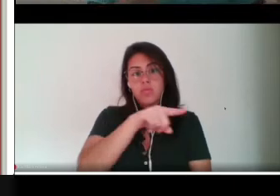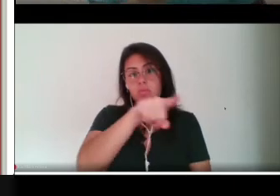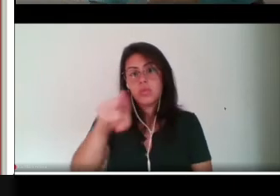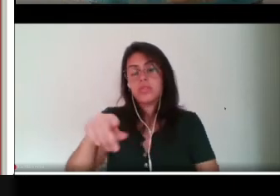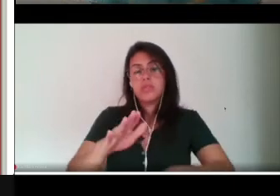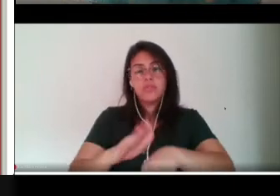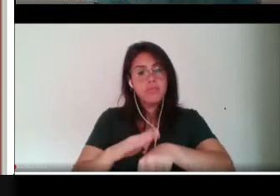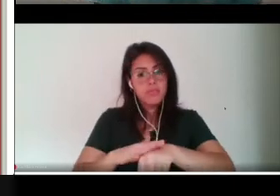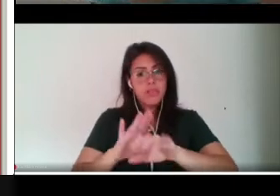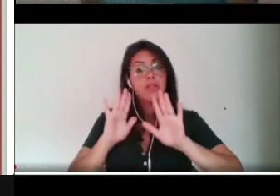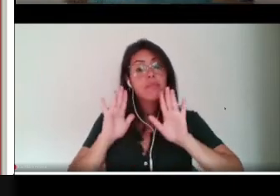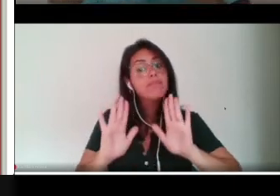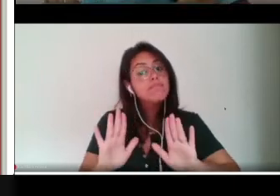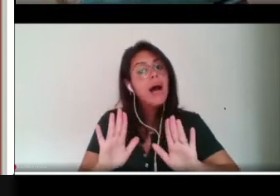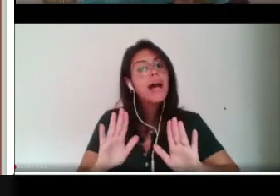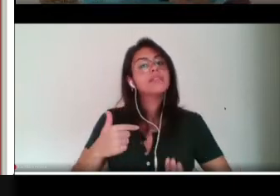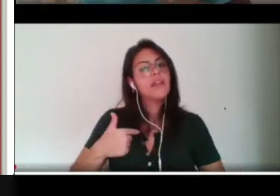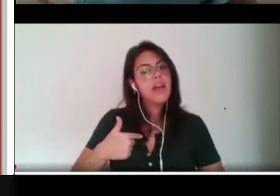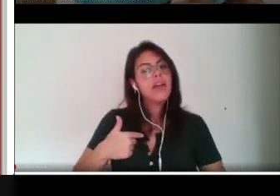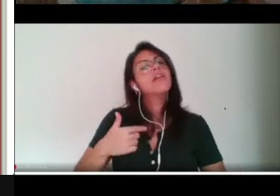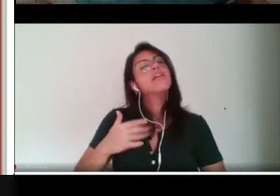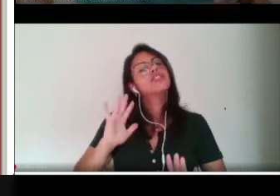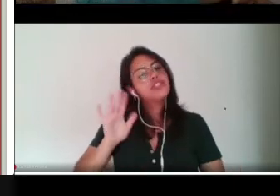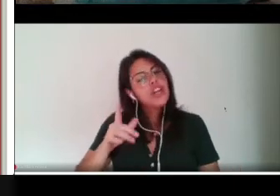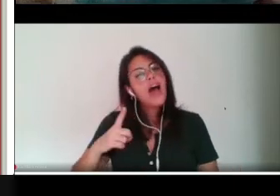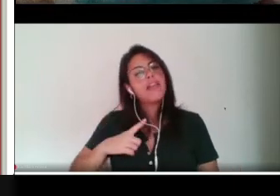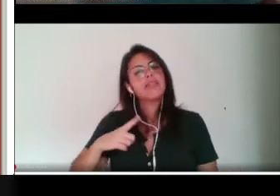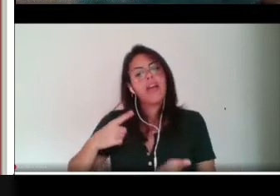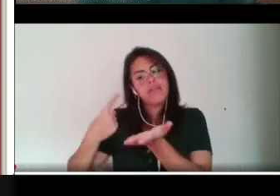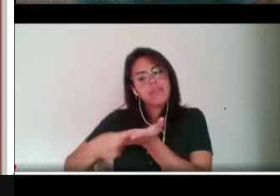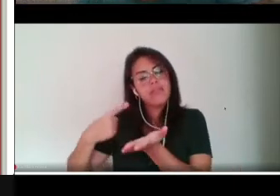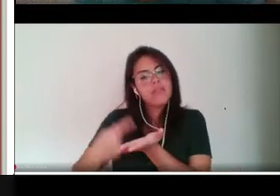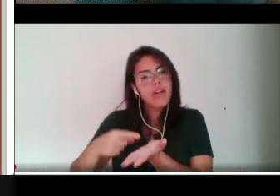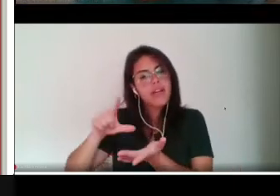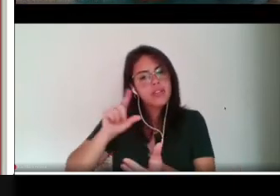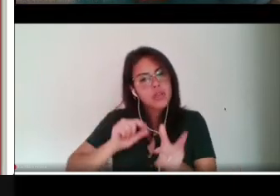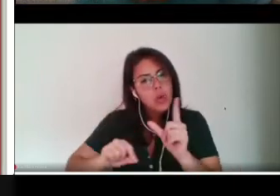tendo escolhido, você tem que ser coerente com a sua escolha.